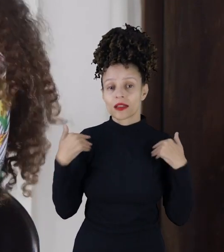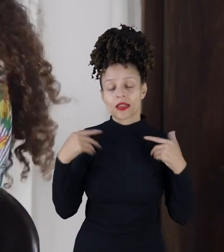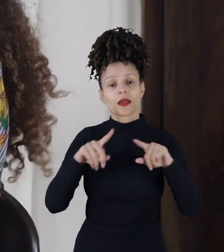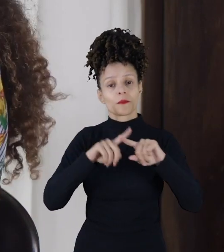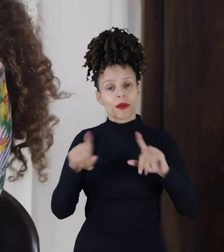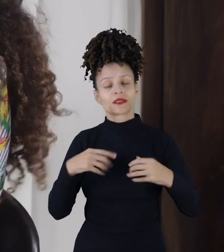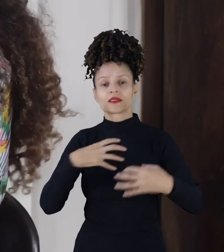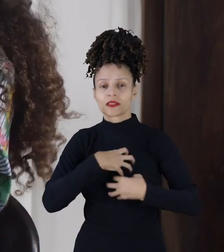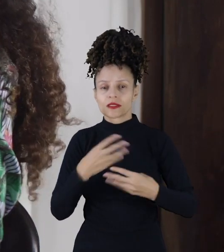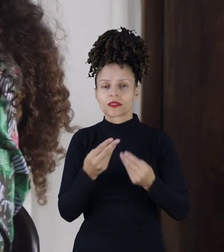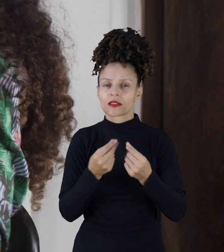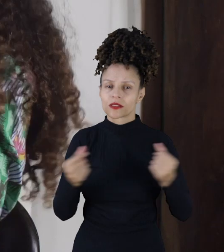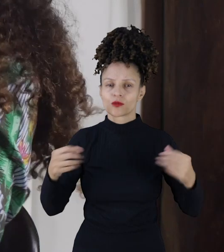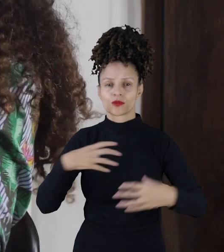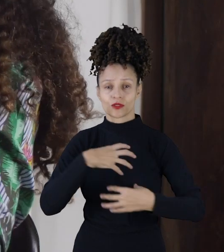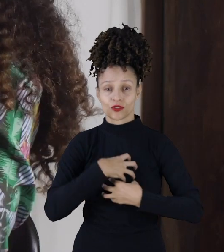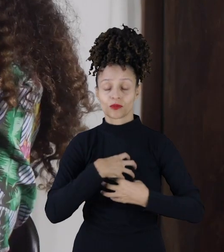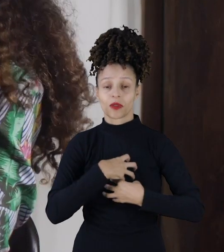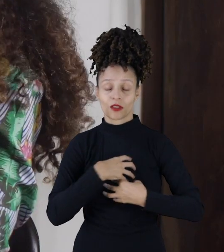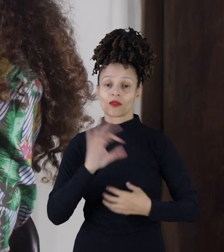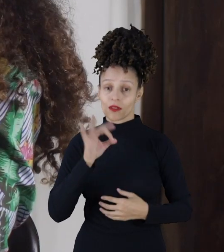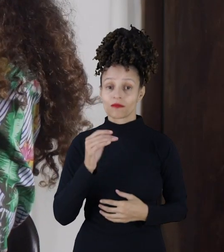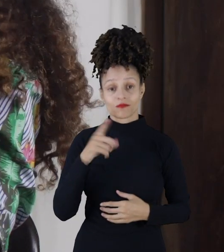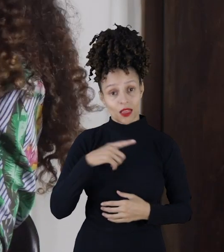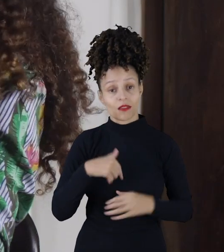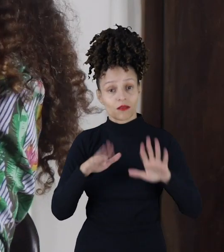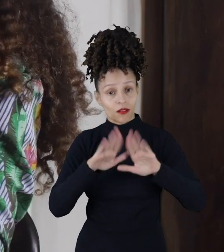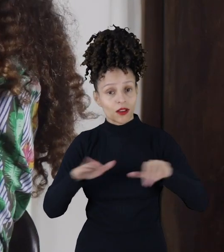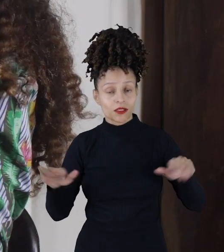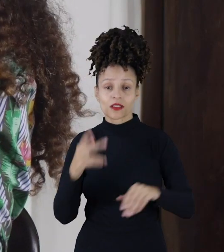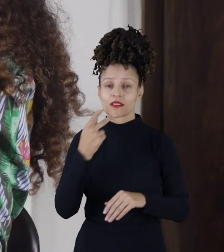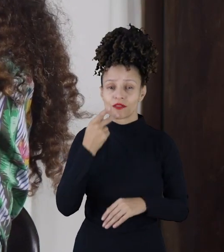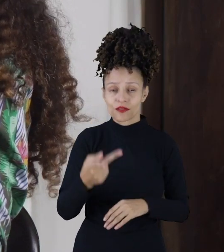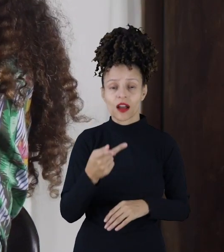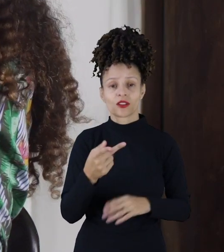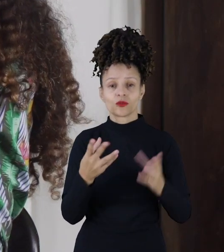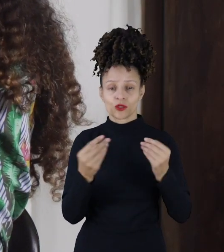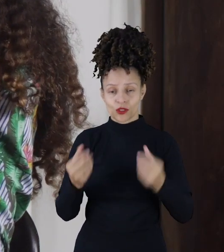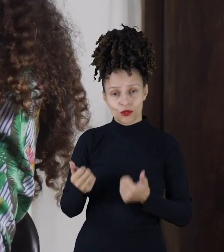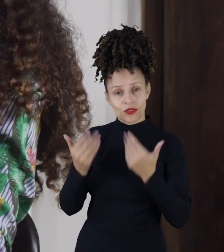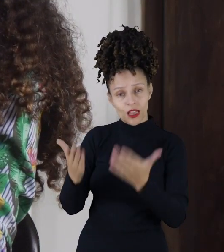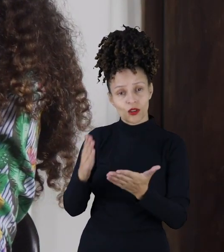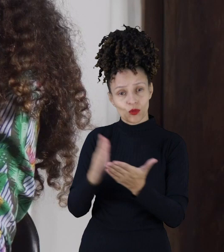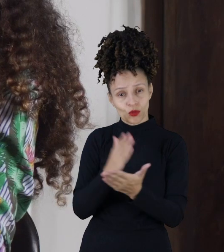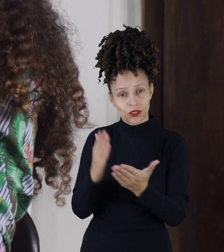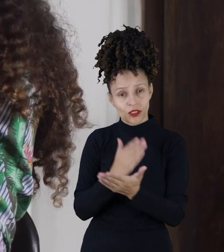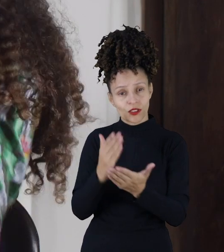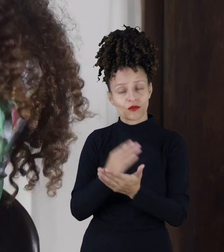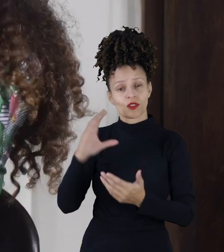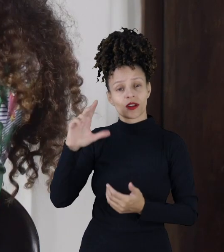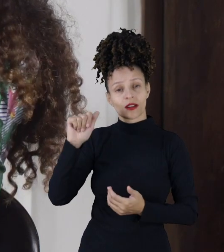uma alegria, mas das sensações, dos sentimentos, né? Tem crianças que falam muito, eu leio o livro